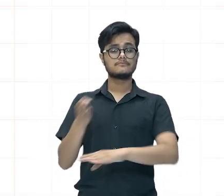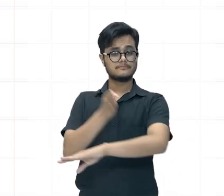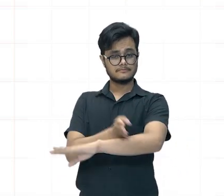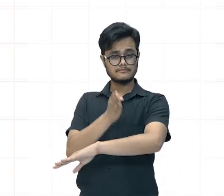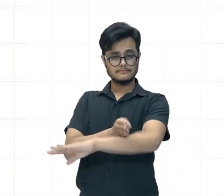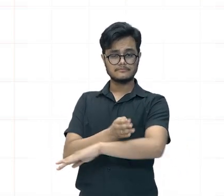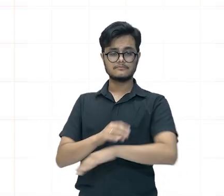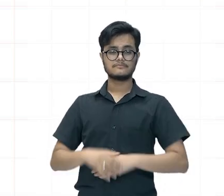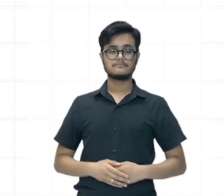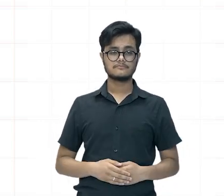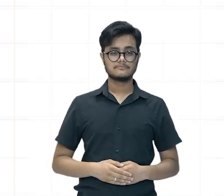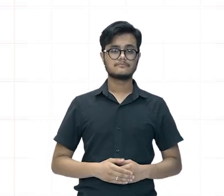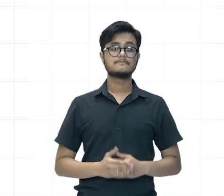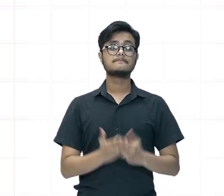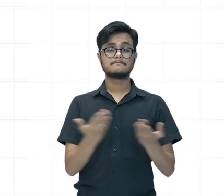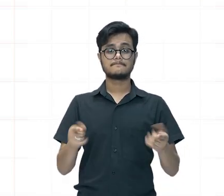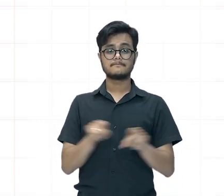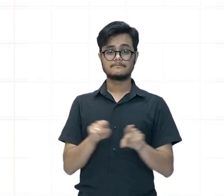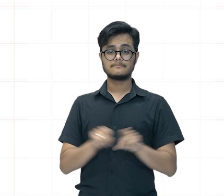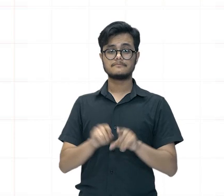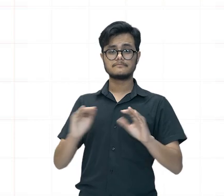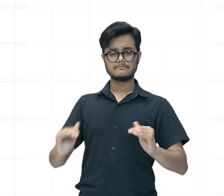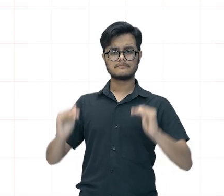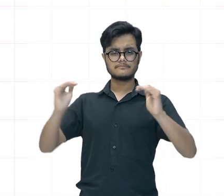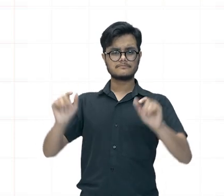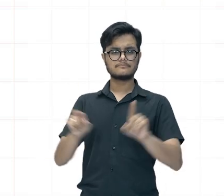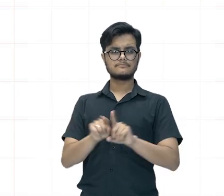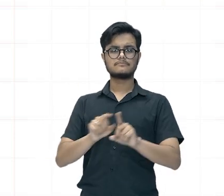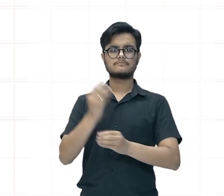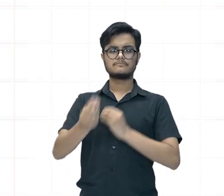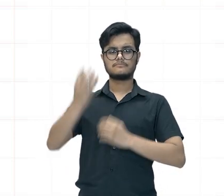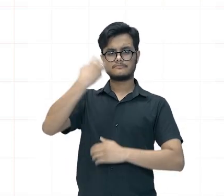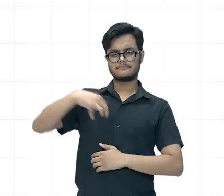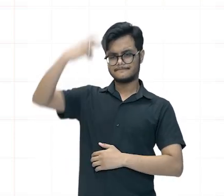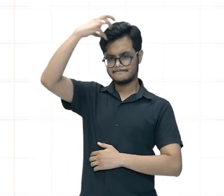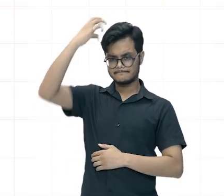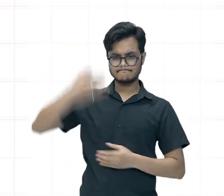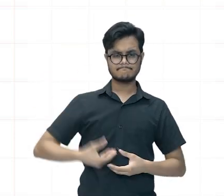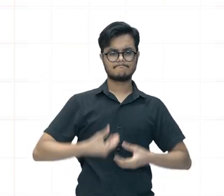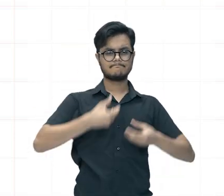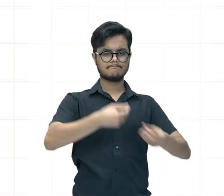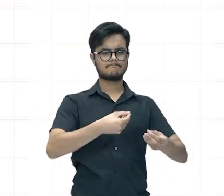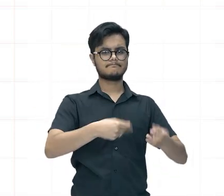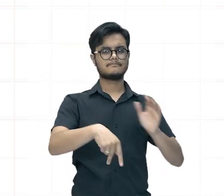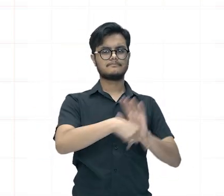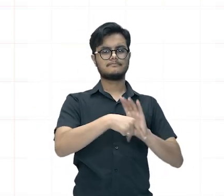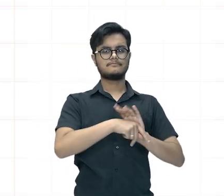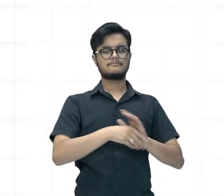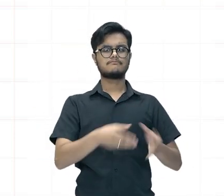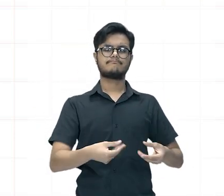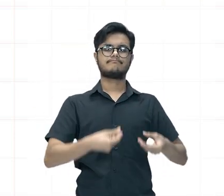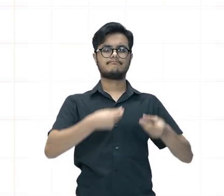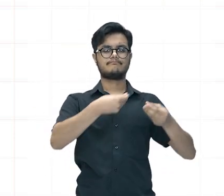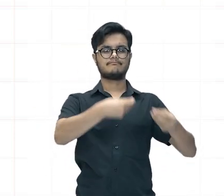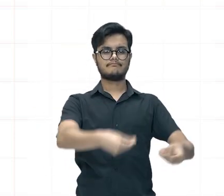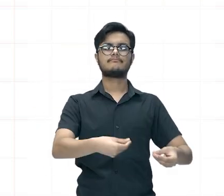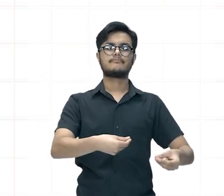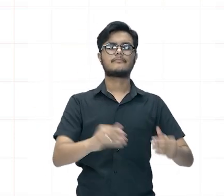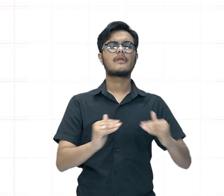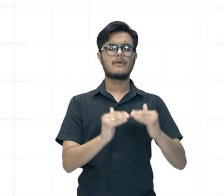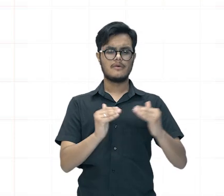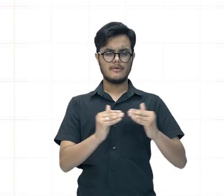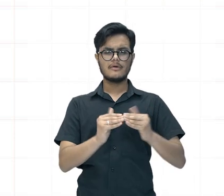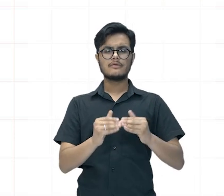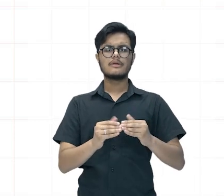Idade Média. Outra forma de ascender à nobreza era a concessão do monarca de um título que geralmente